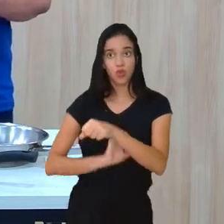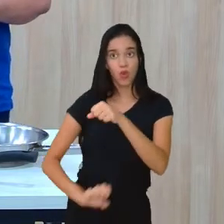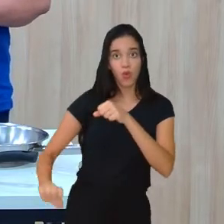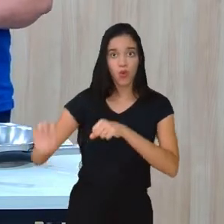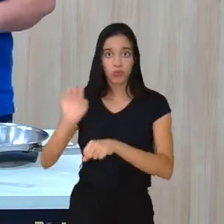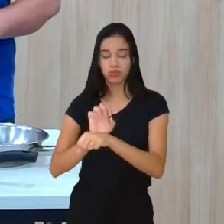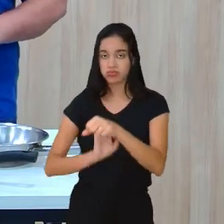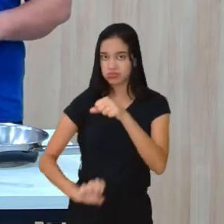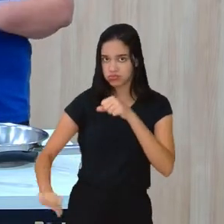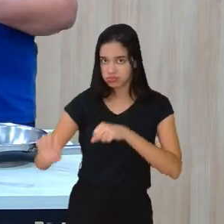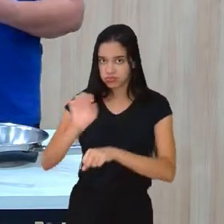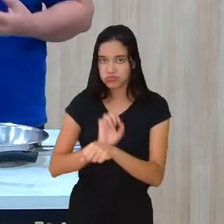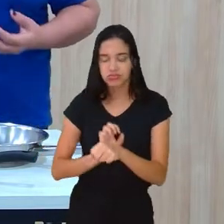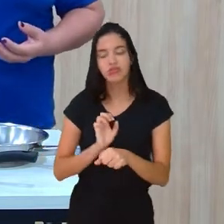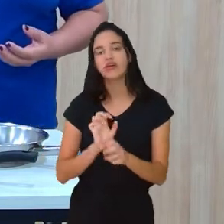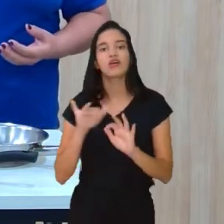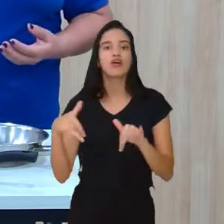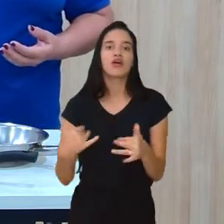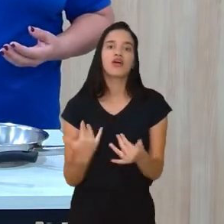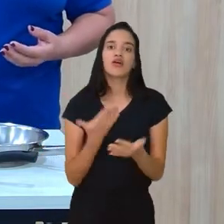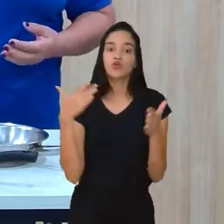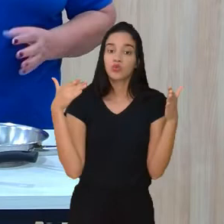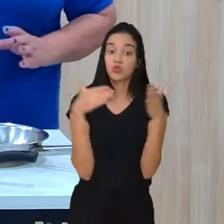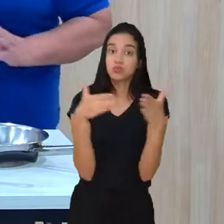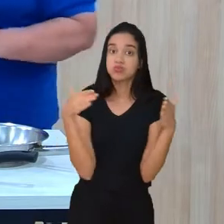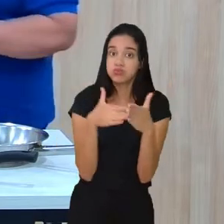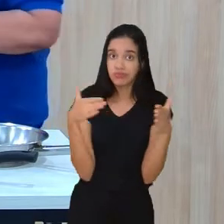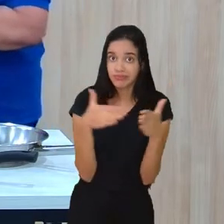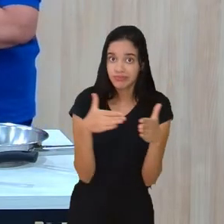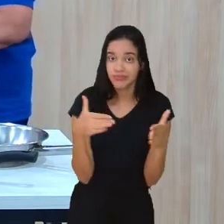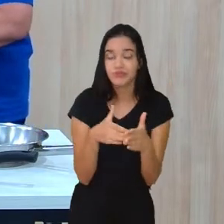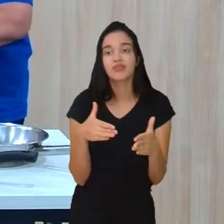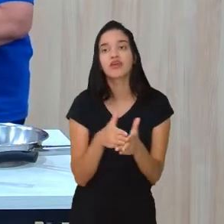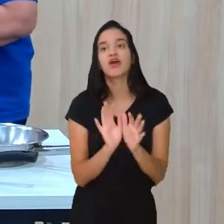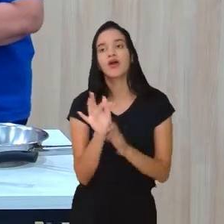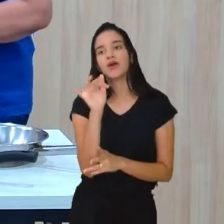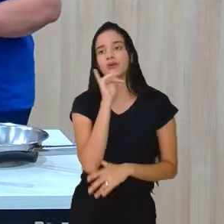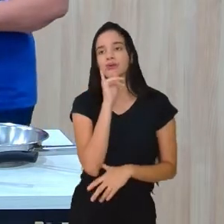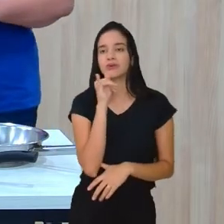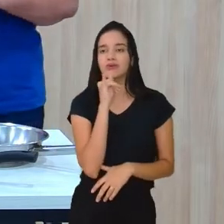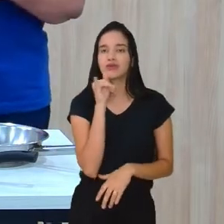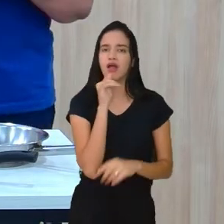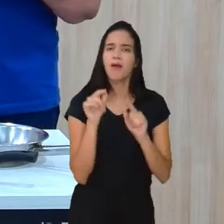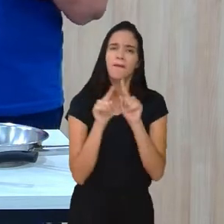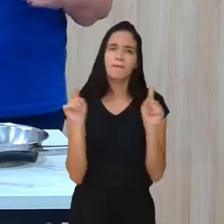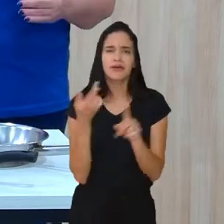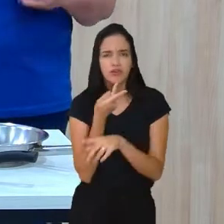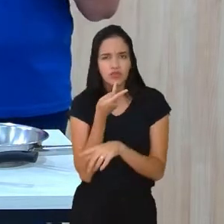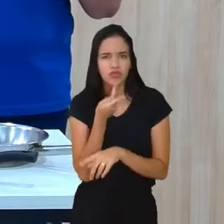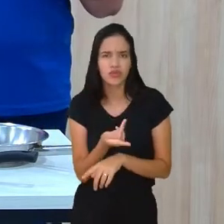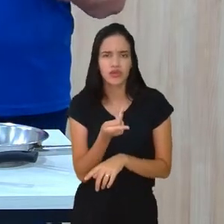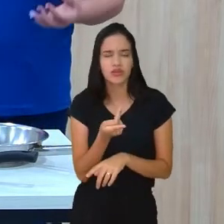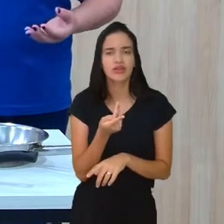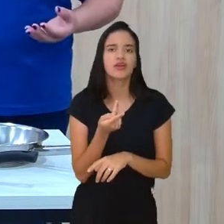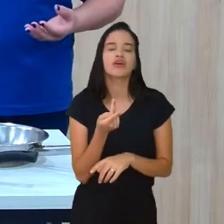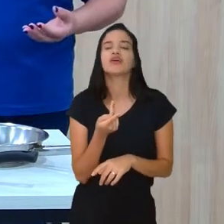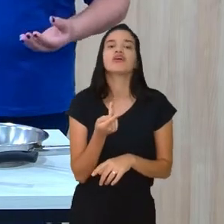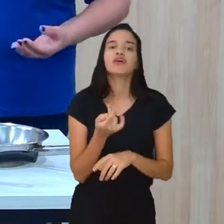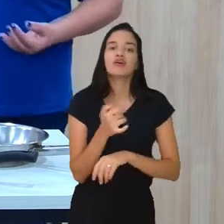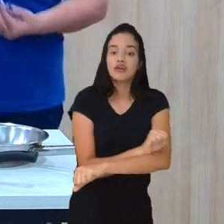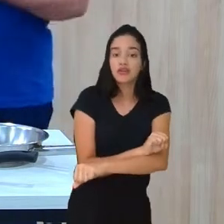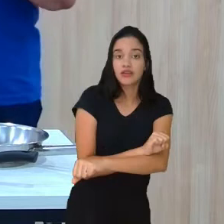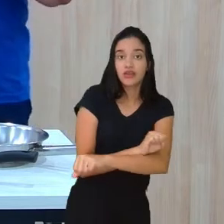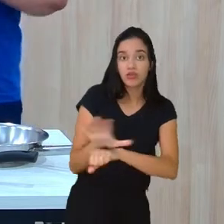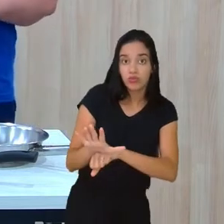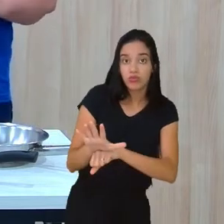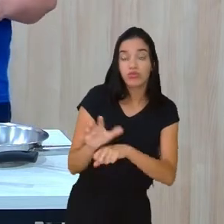são aqueles que não vão deixar passar a temperatura. E aí eu trouxe alguns exemplos, mas não estou dizendo quem é o condutor